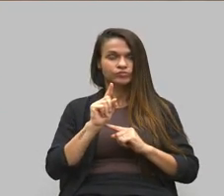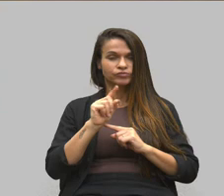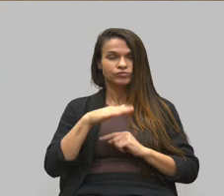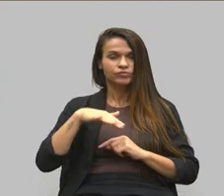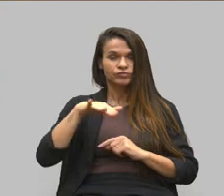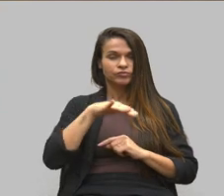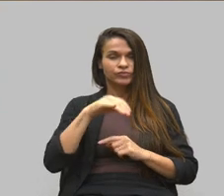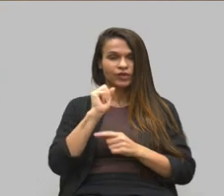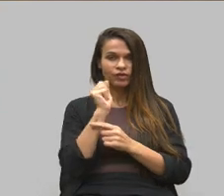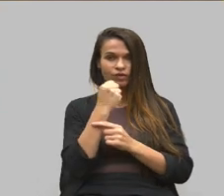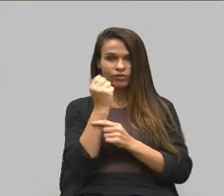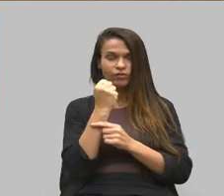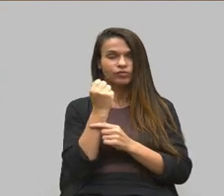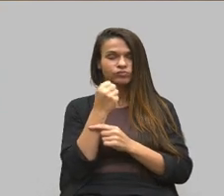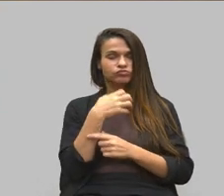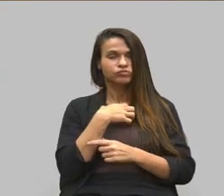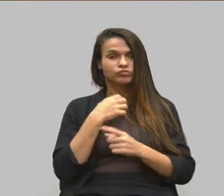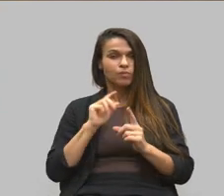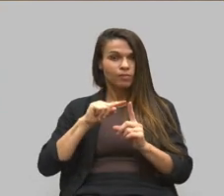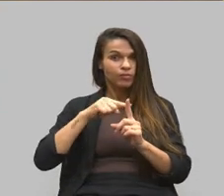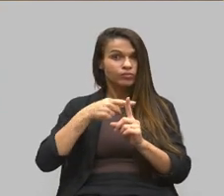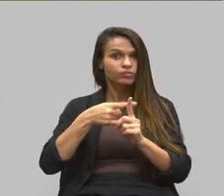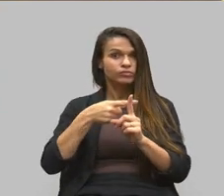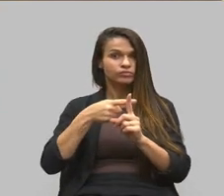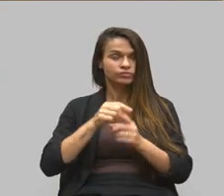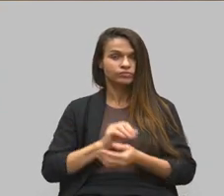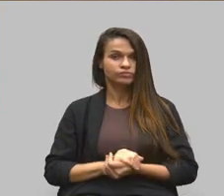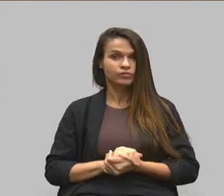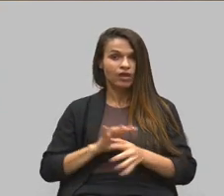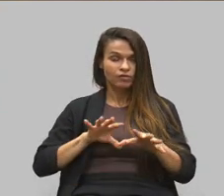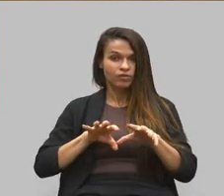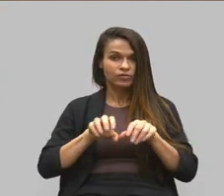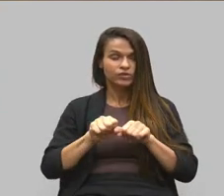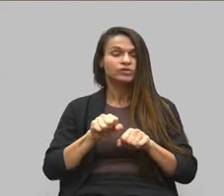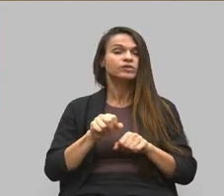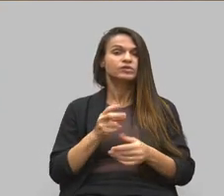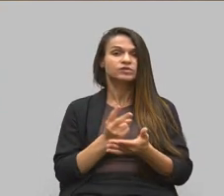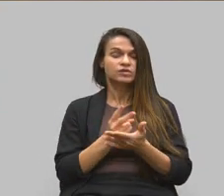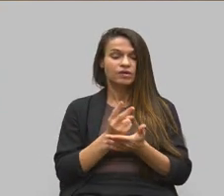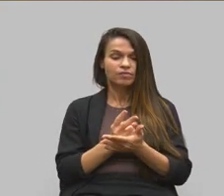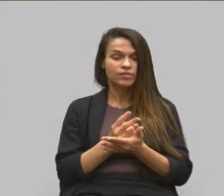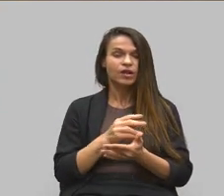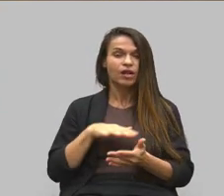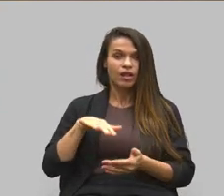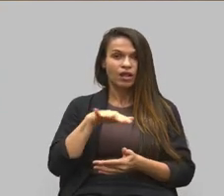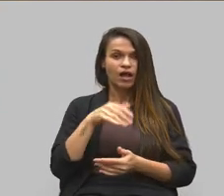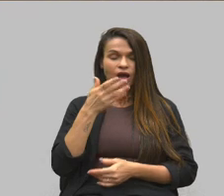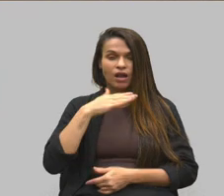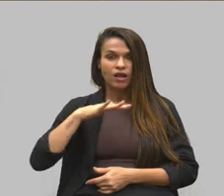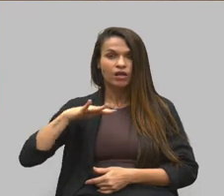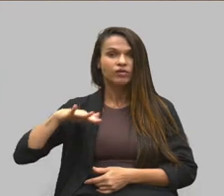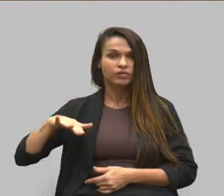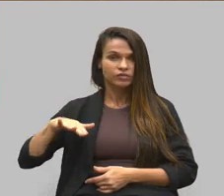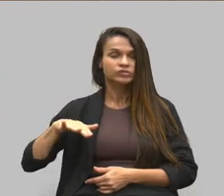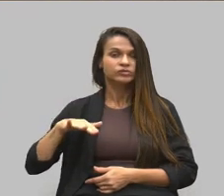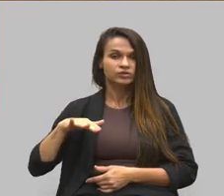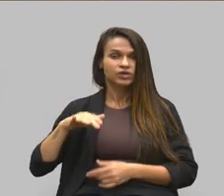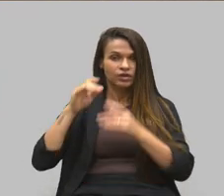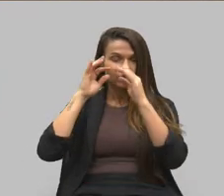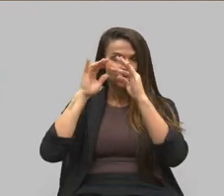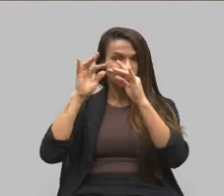é um sentido muito positivo minha formação sempre foi no campo infantil da da neuropediatria Mais especificamente